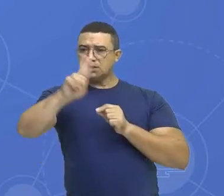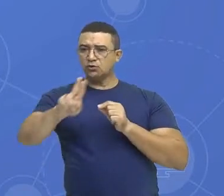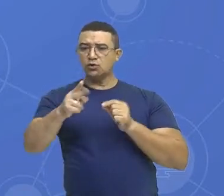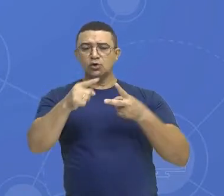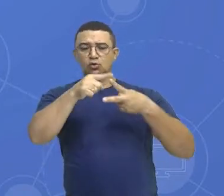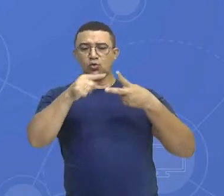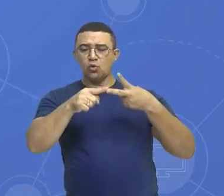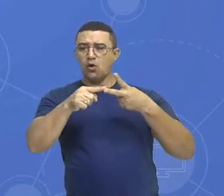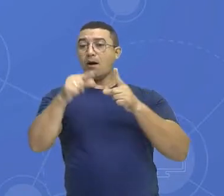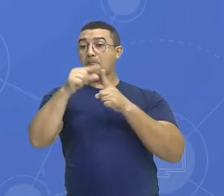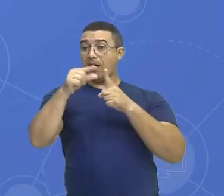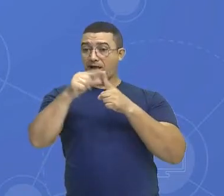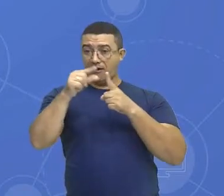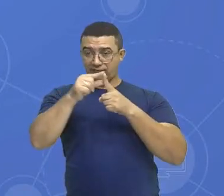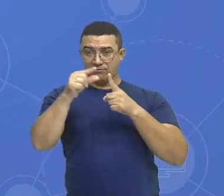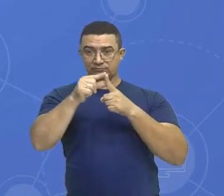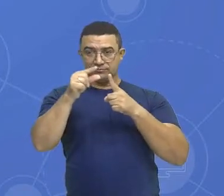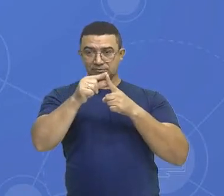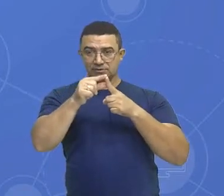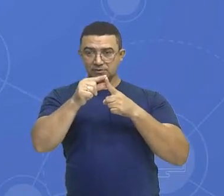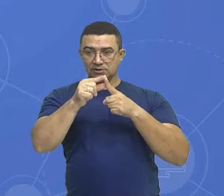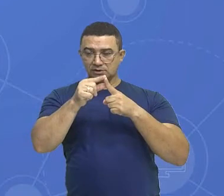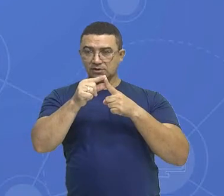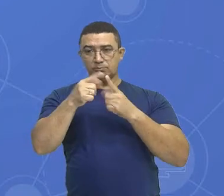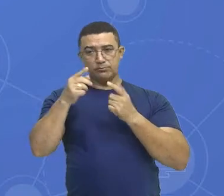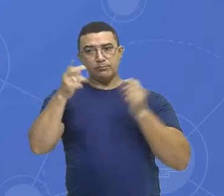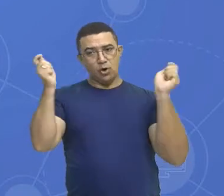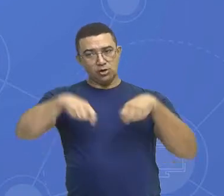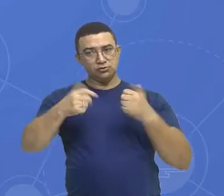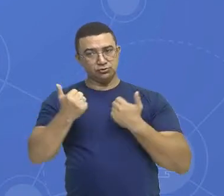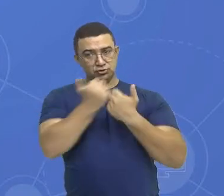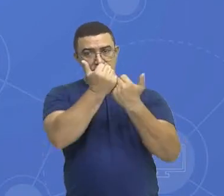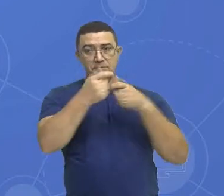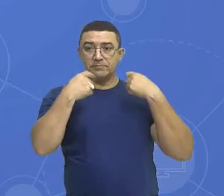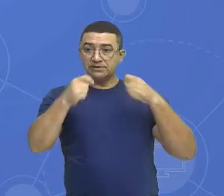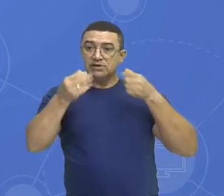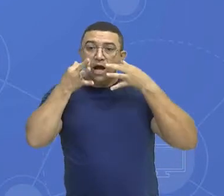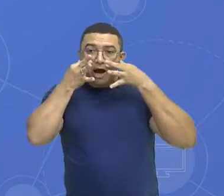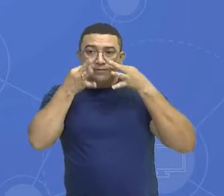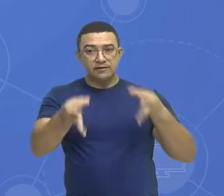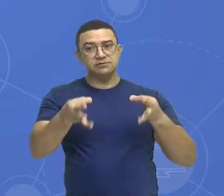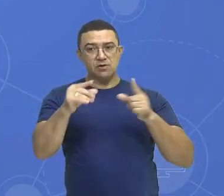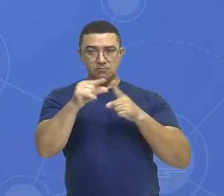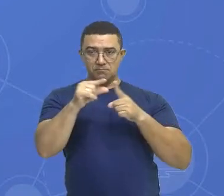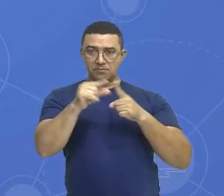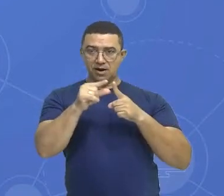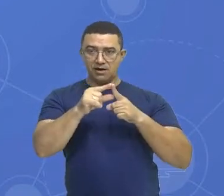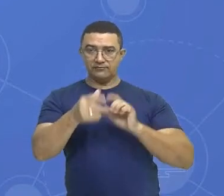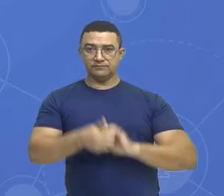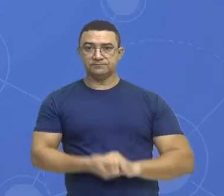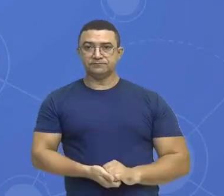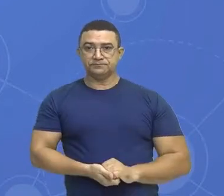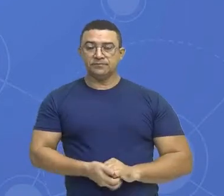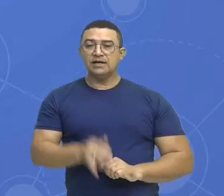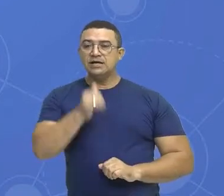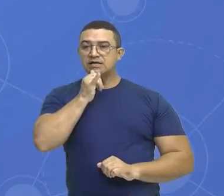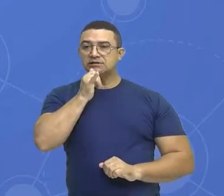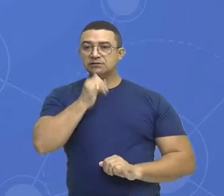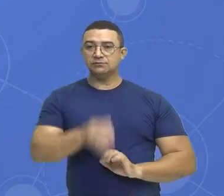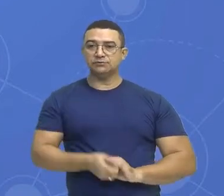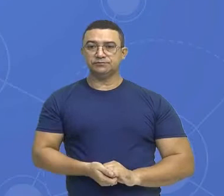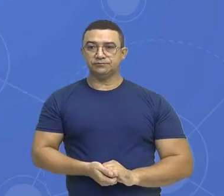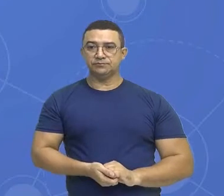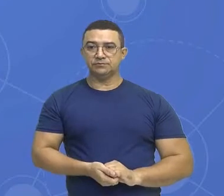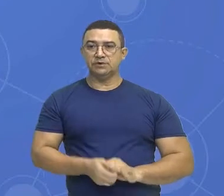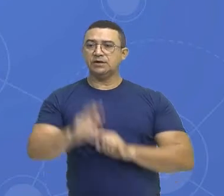devo utilizar o do. Tem que prestar essa atenção aí especial nessas palavras que são equivalentes. Um outro exemplo. Ao